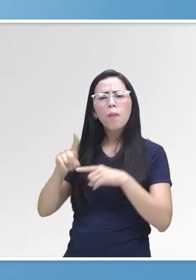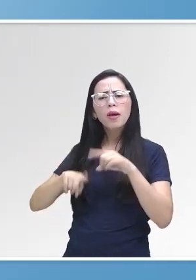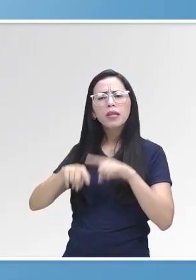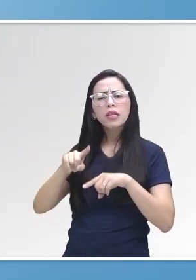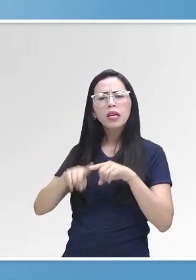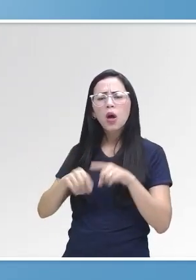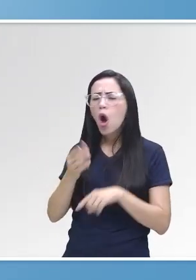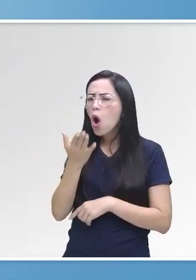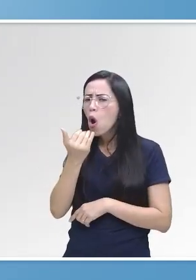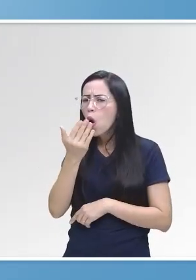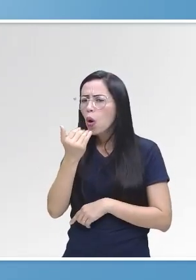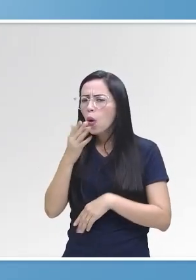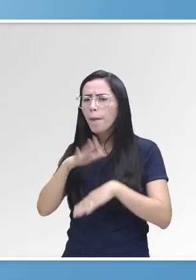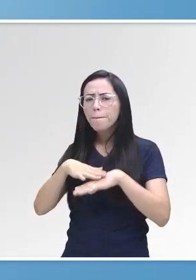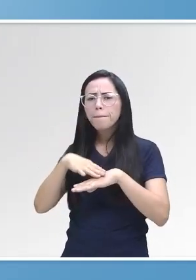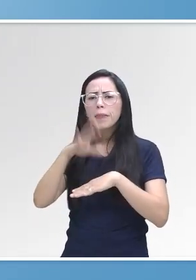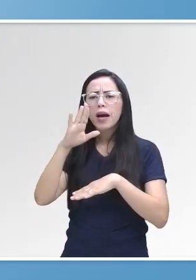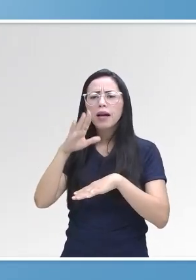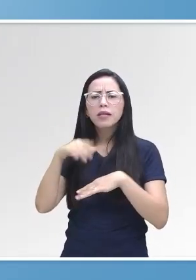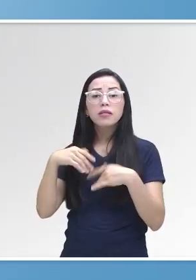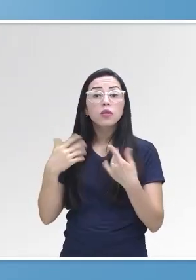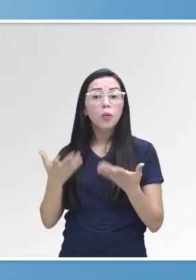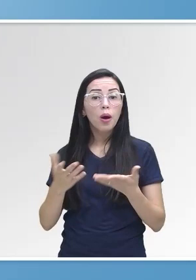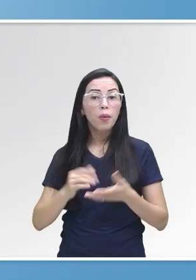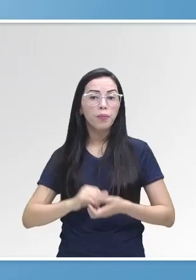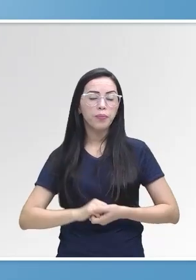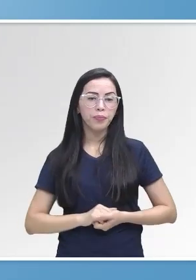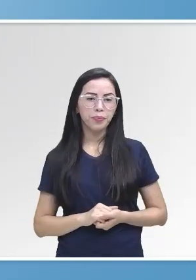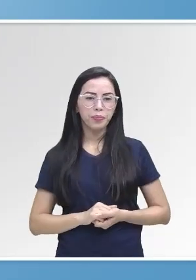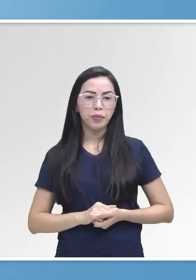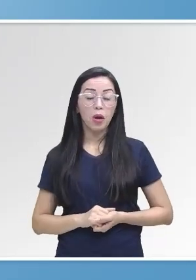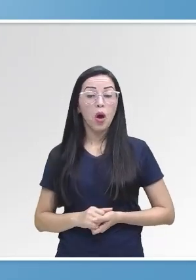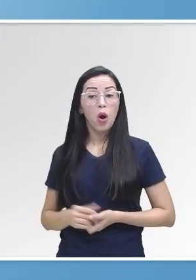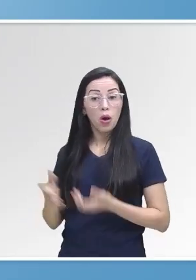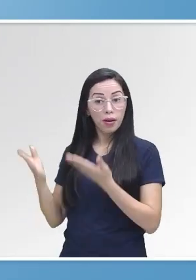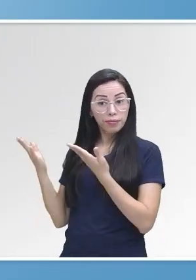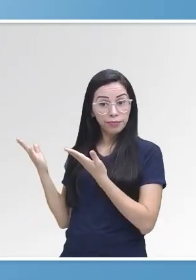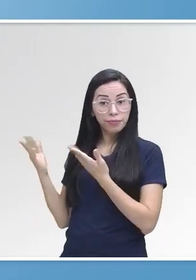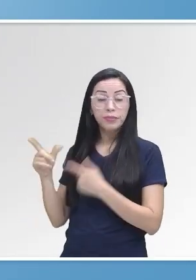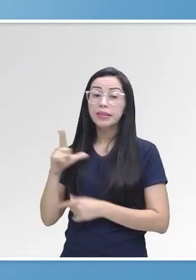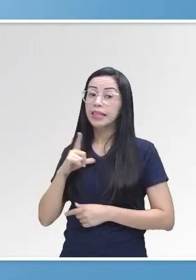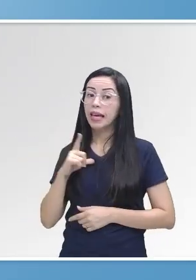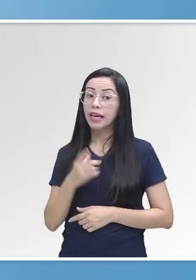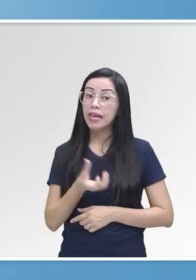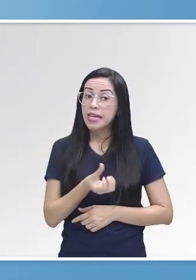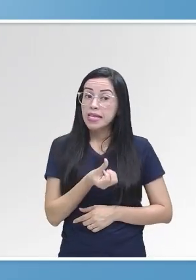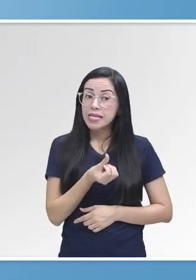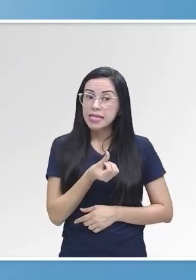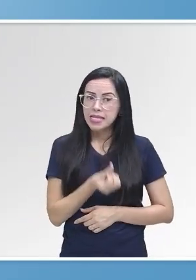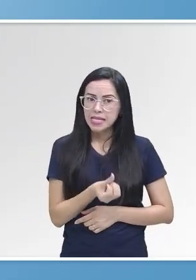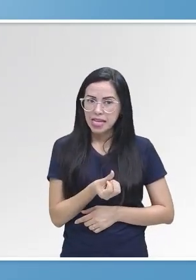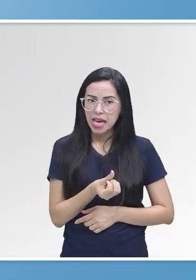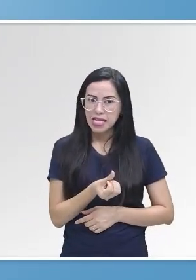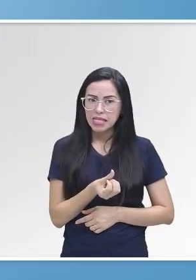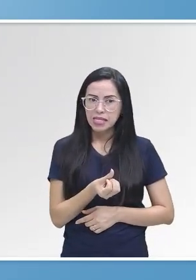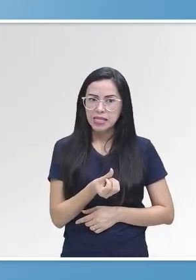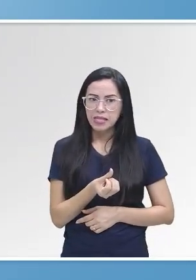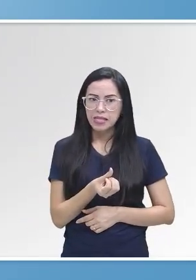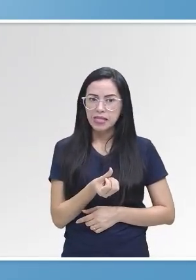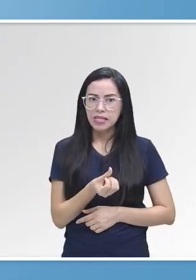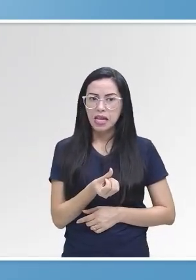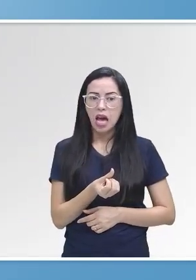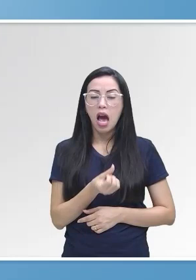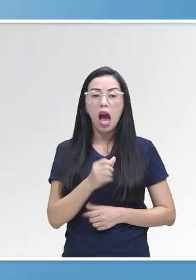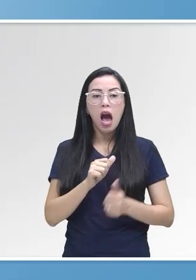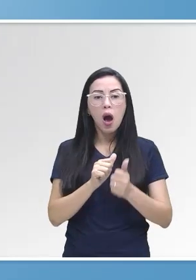ele mais com sono lá na casa dele ó aqui temos o arroz 6 kg de arroz aqui ó